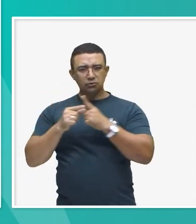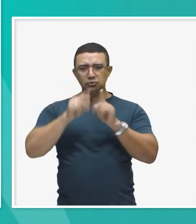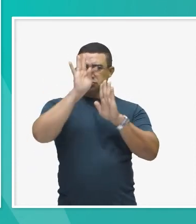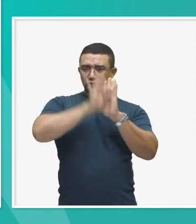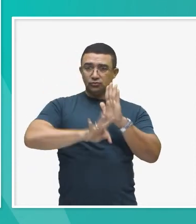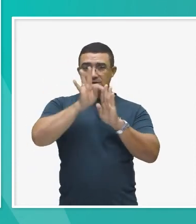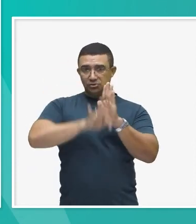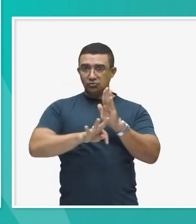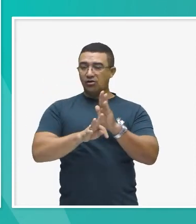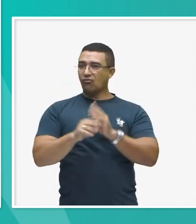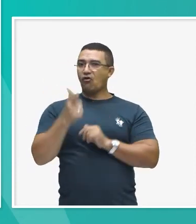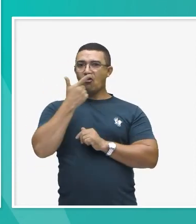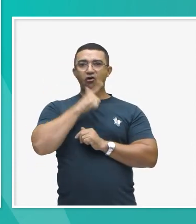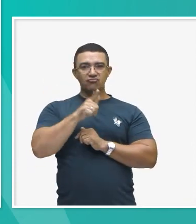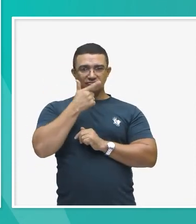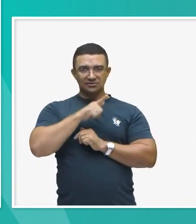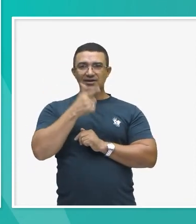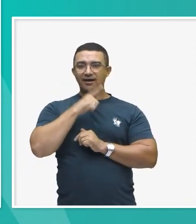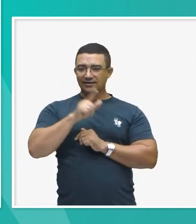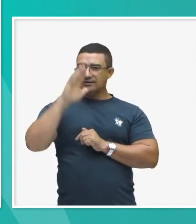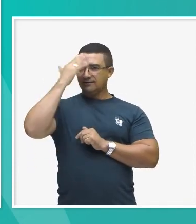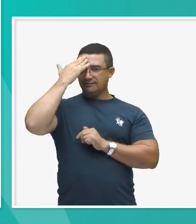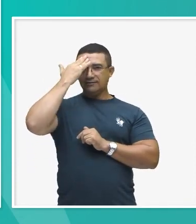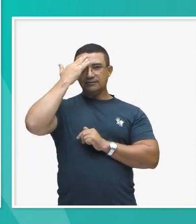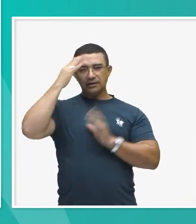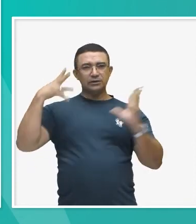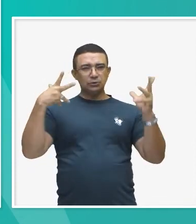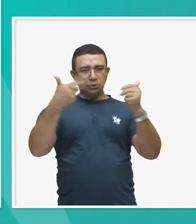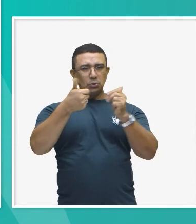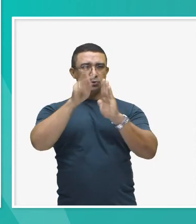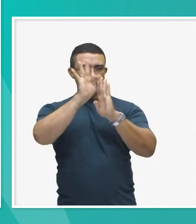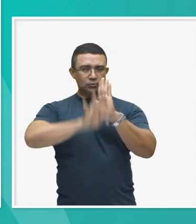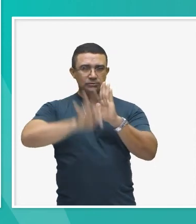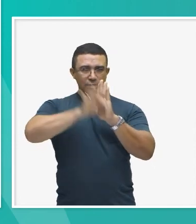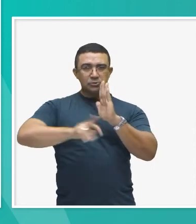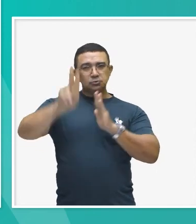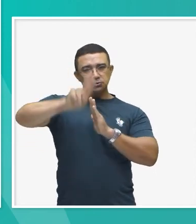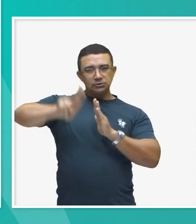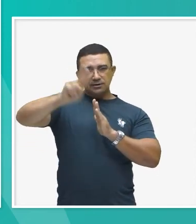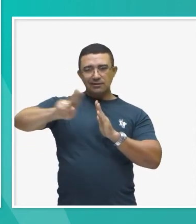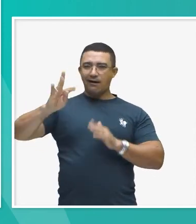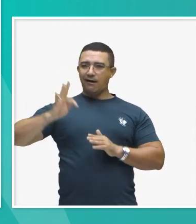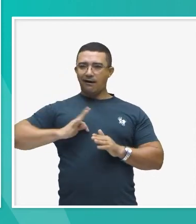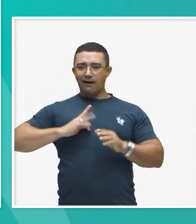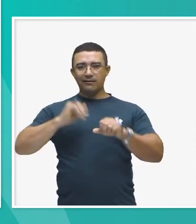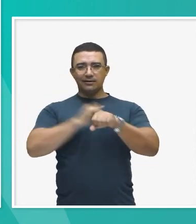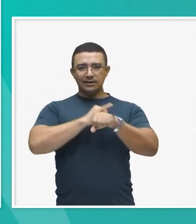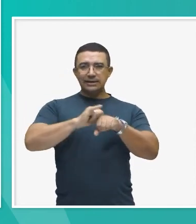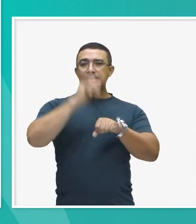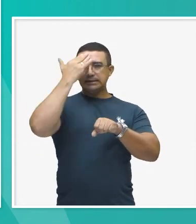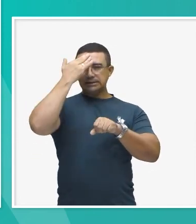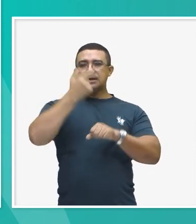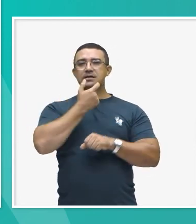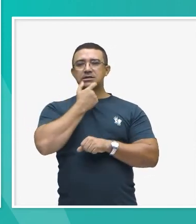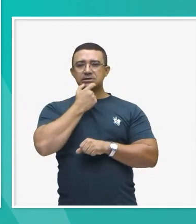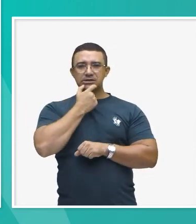a gente ficar ali muito esperto para utilizar, para poder entender a língua inglesa de uma forma